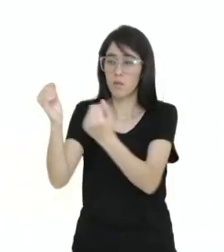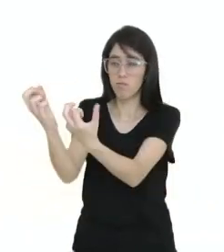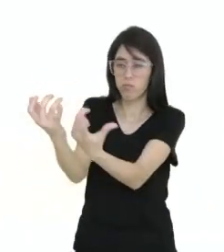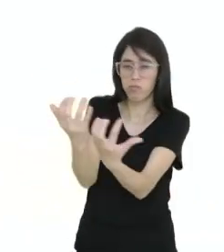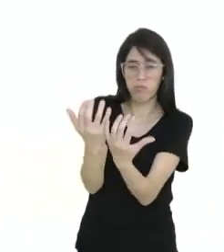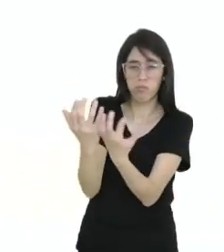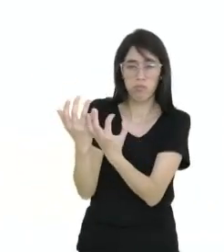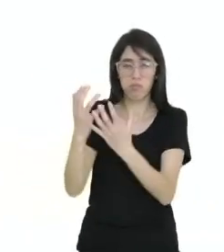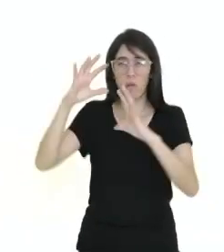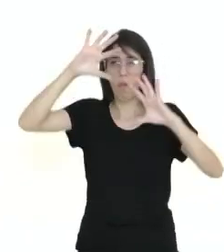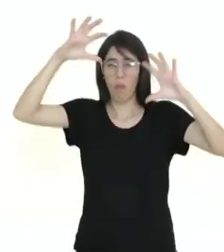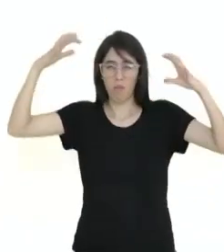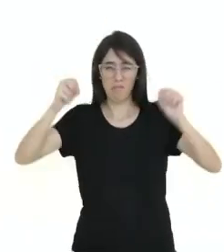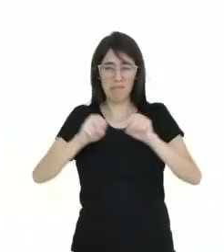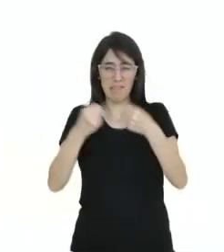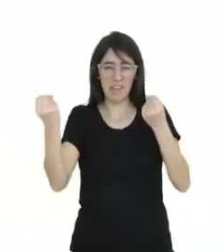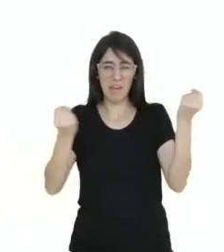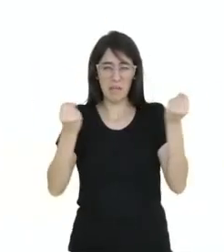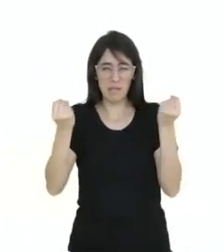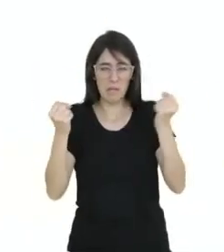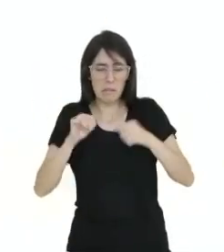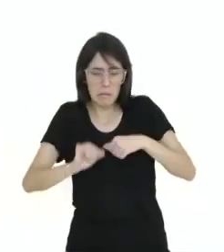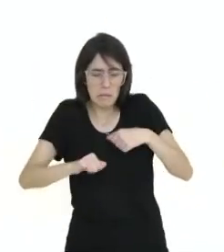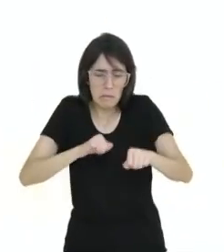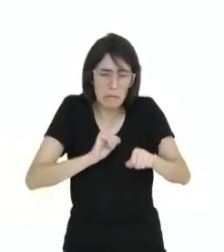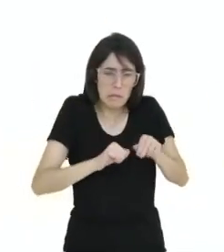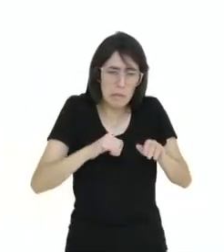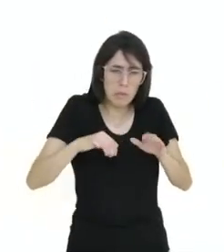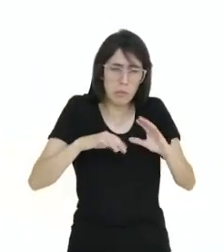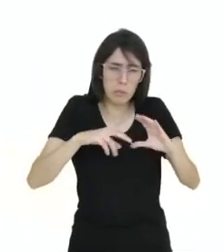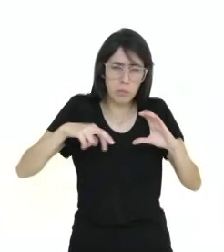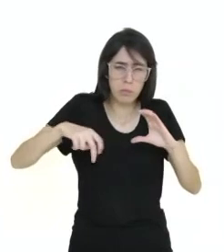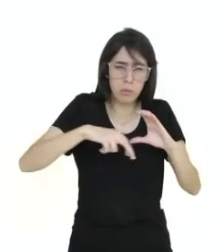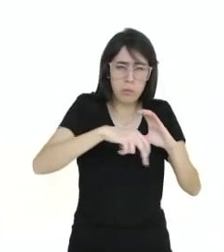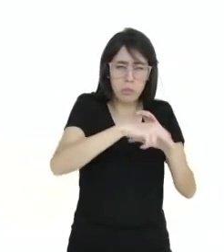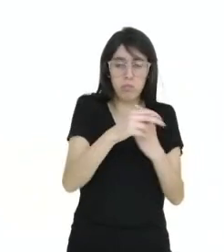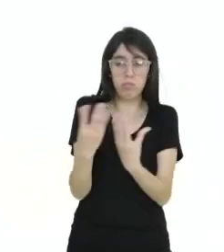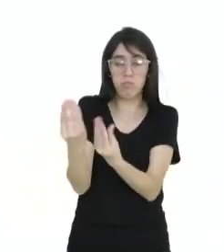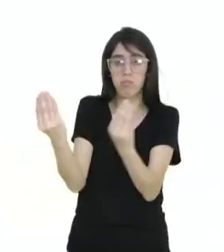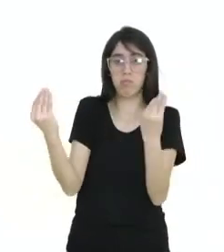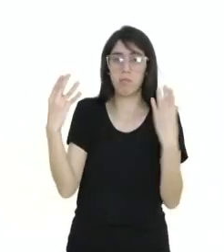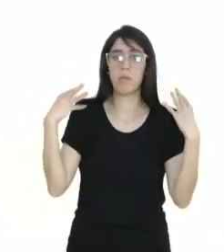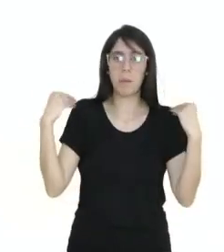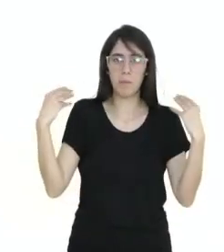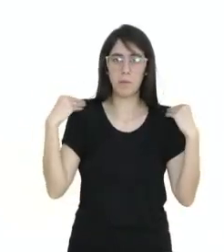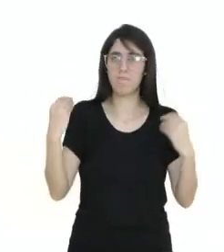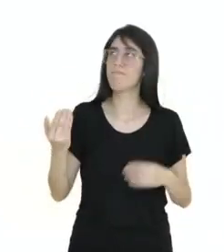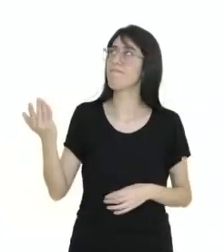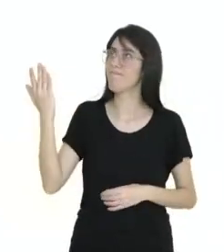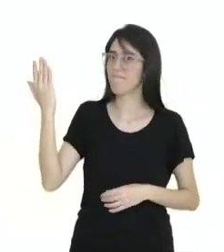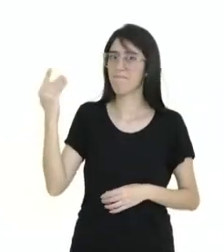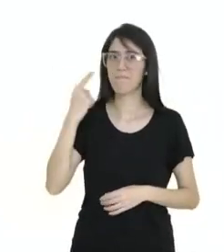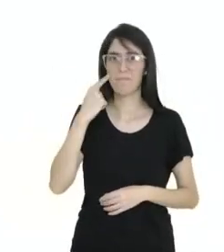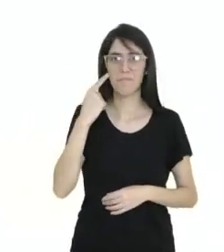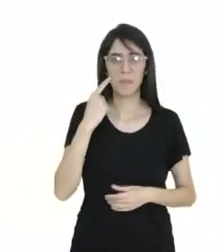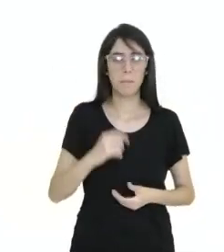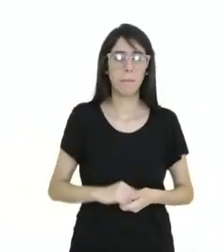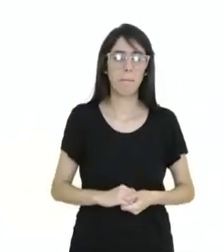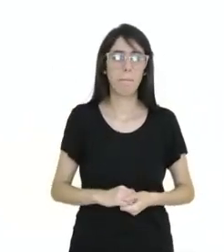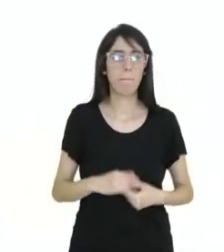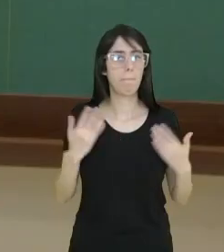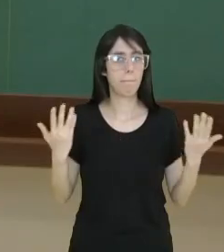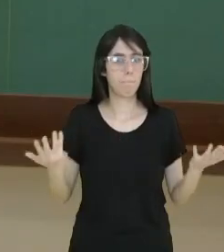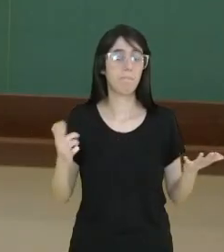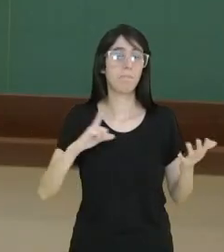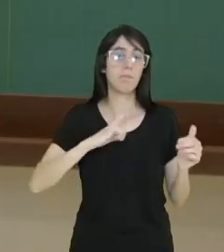salvos, saíram penosamente engatinhando por debaixo dos escombros de seu ex-automóvel. Então,